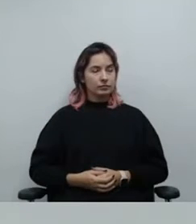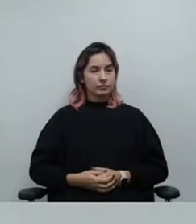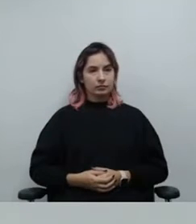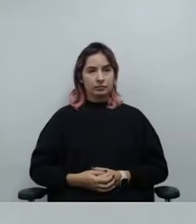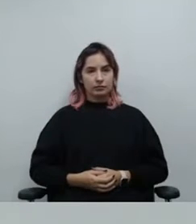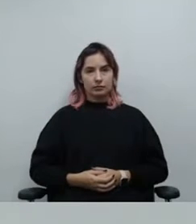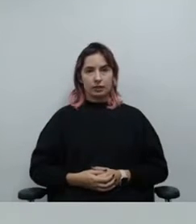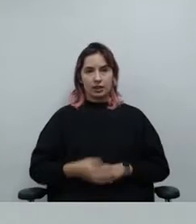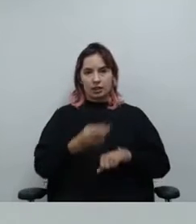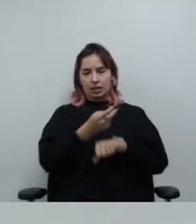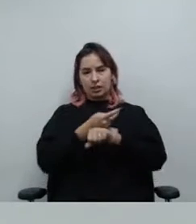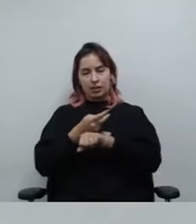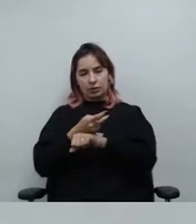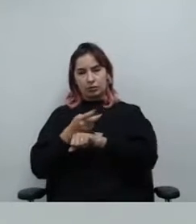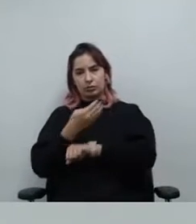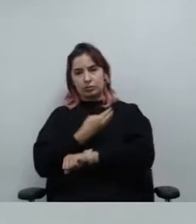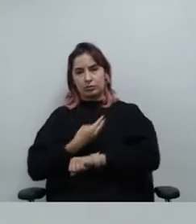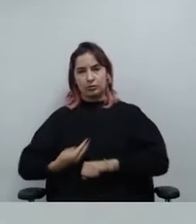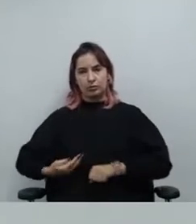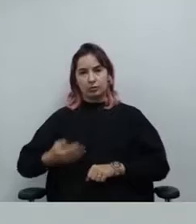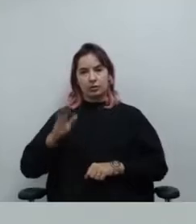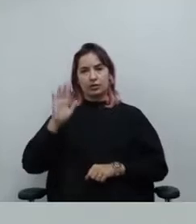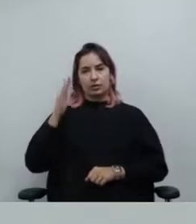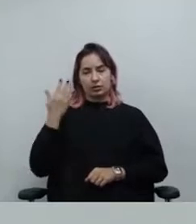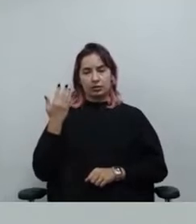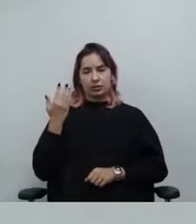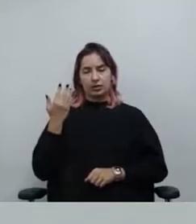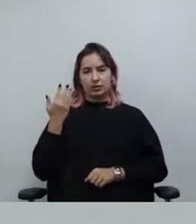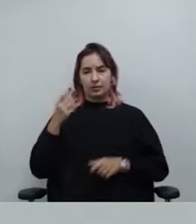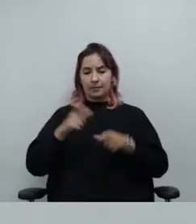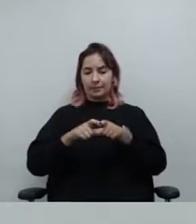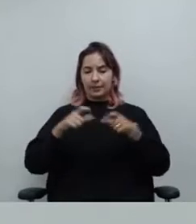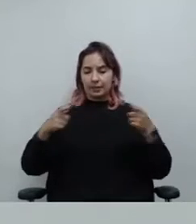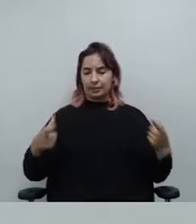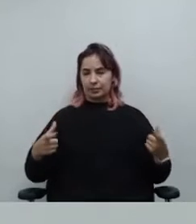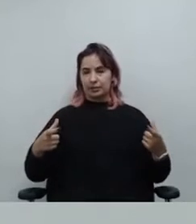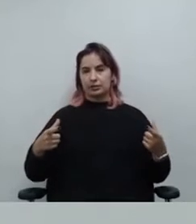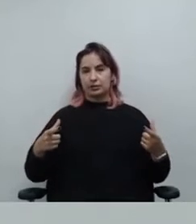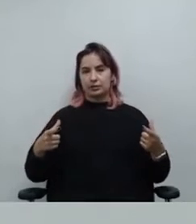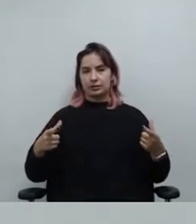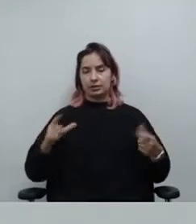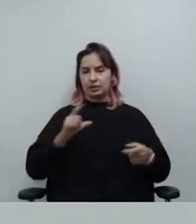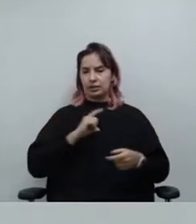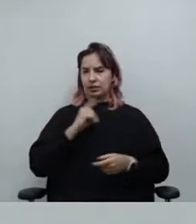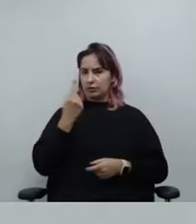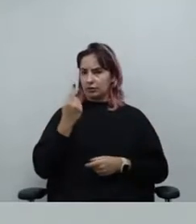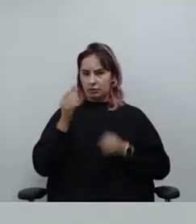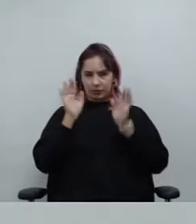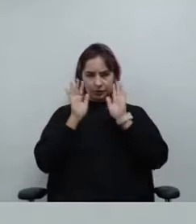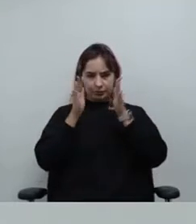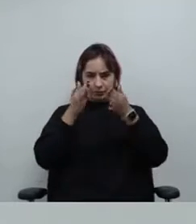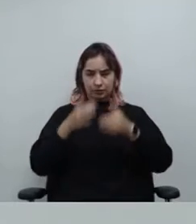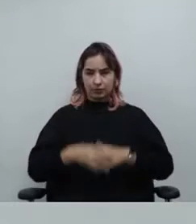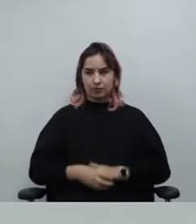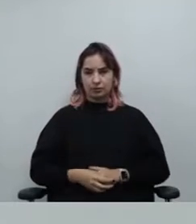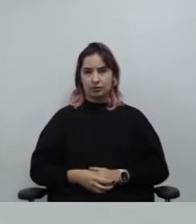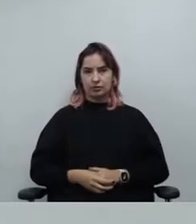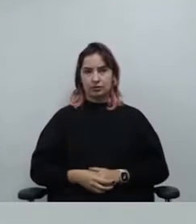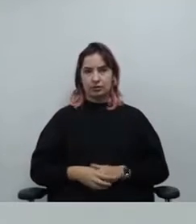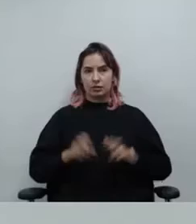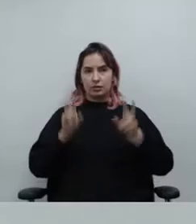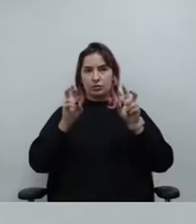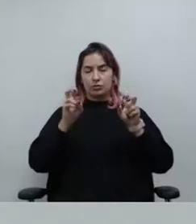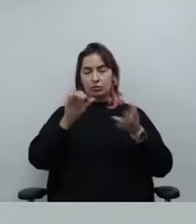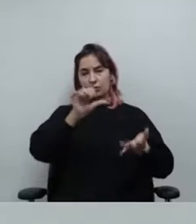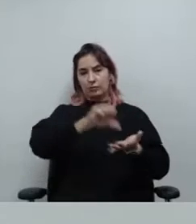Na consulta pública que foi realizada em relação à expansão, e teve uma específica também sobre